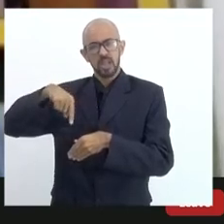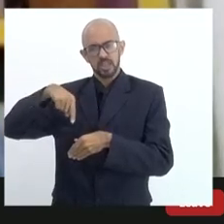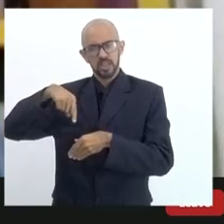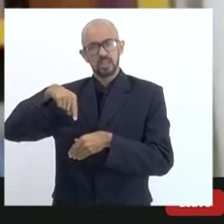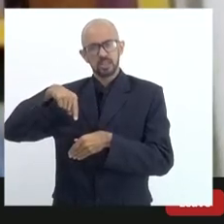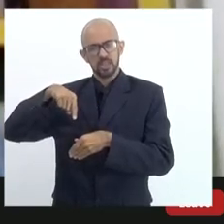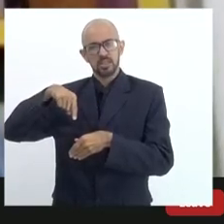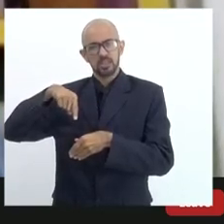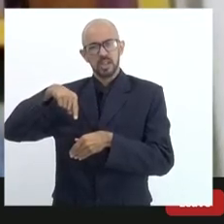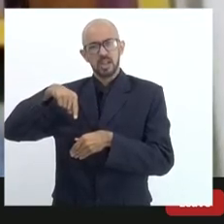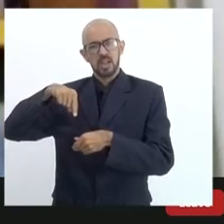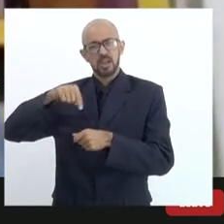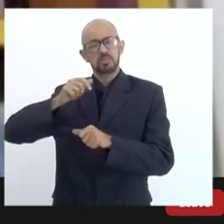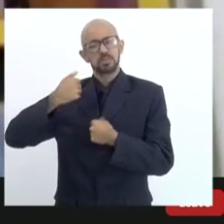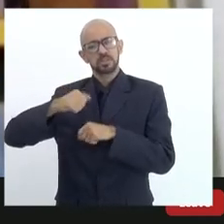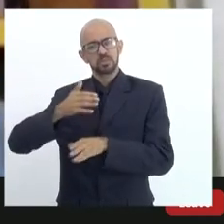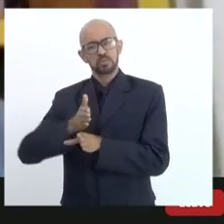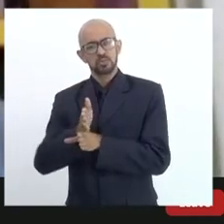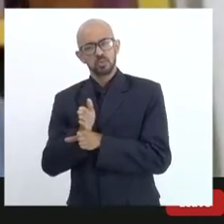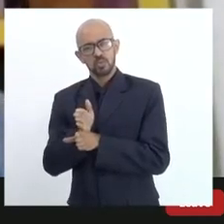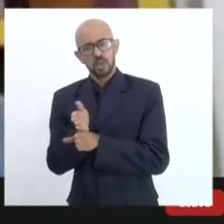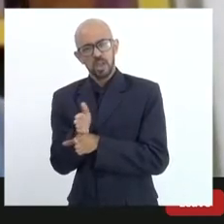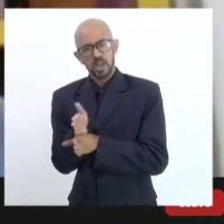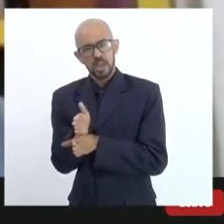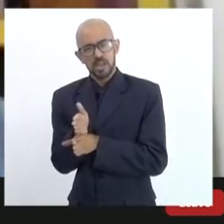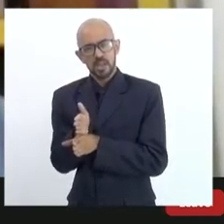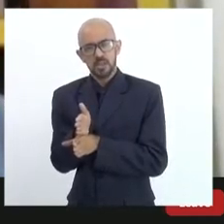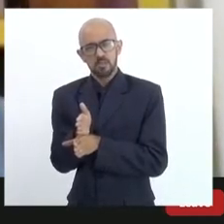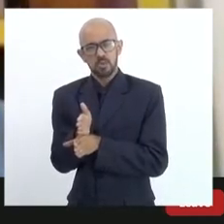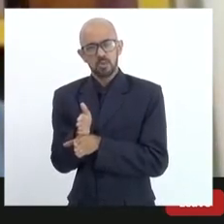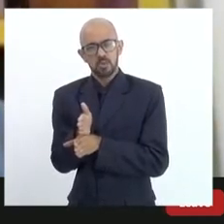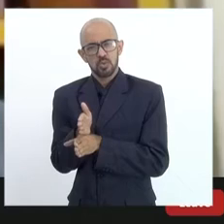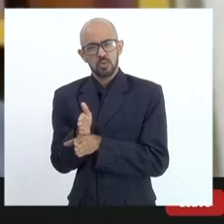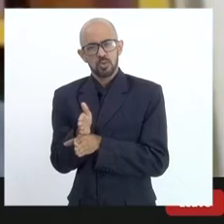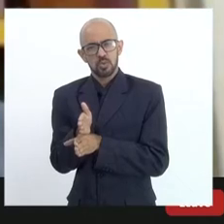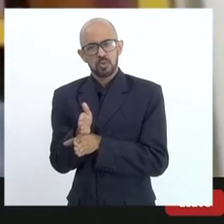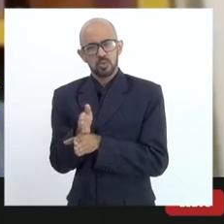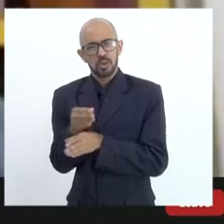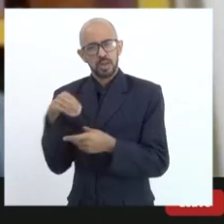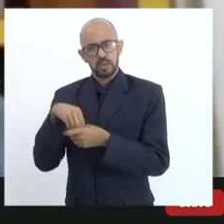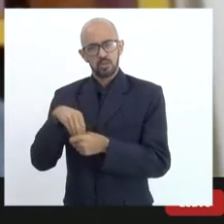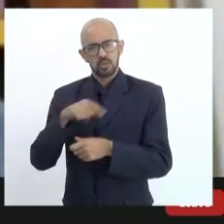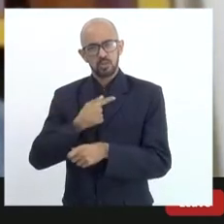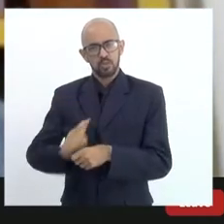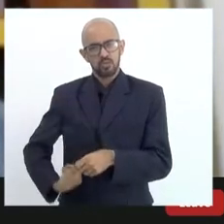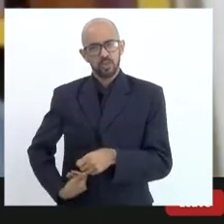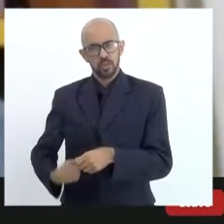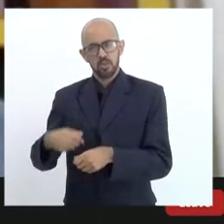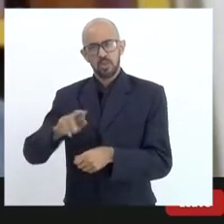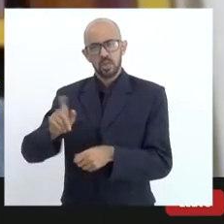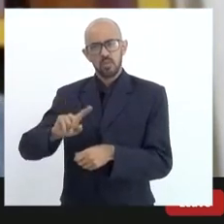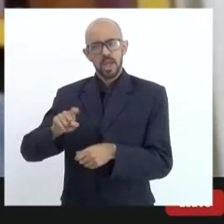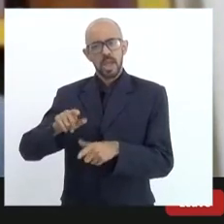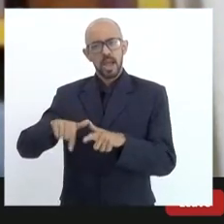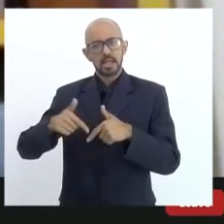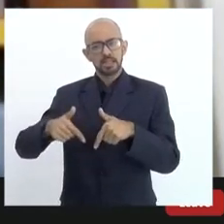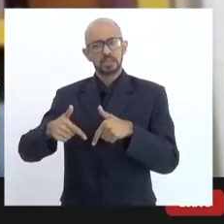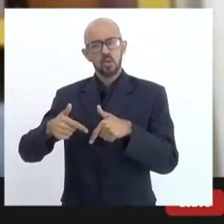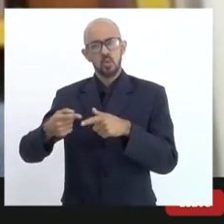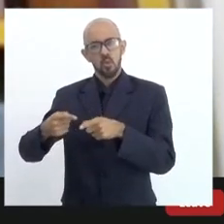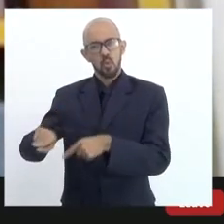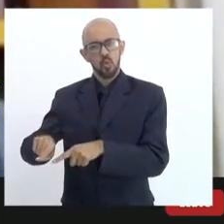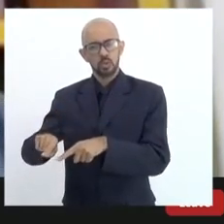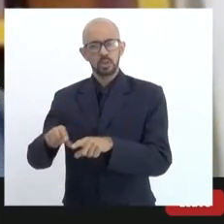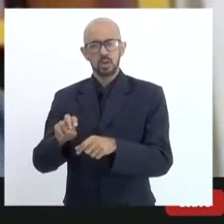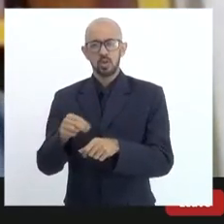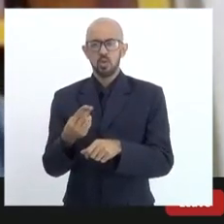às vezes, por equilíbrio da governância, né? Eu até chamo a atenção que nunca são de oposição, se você nem no Estado,